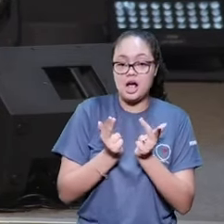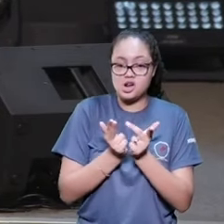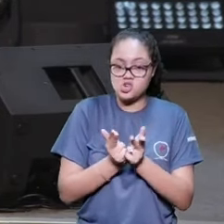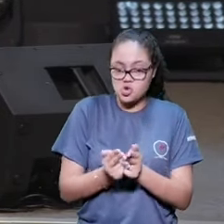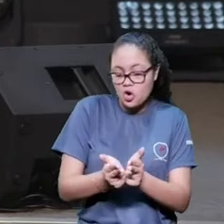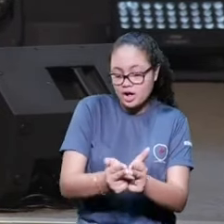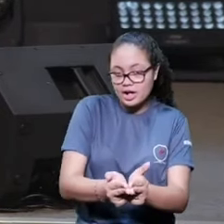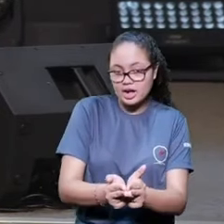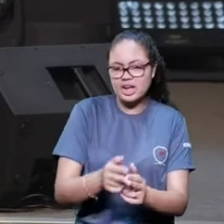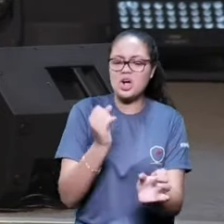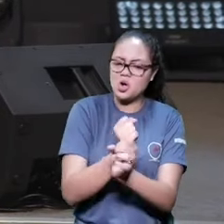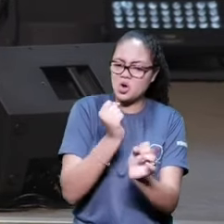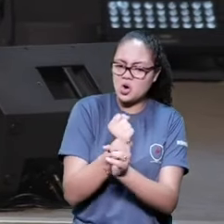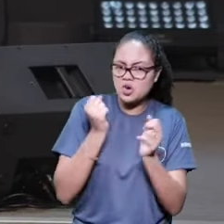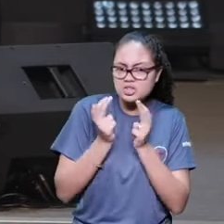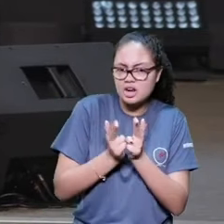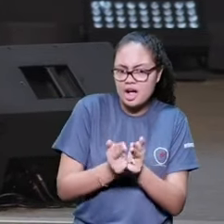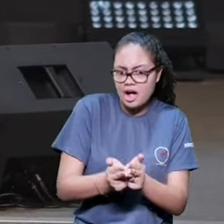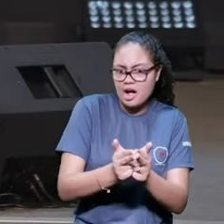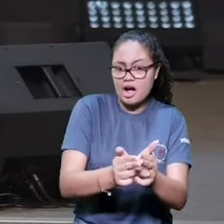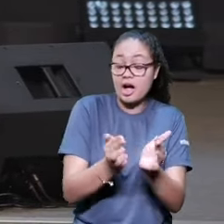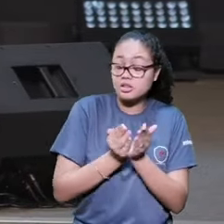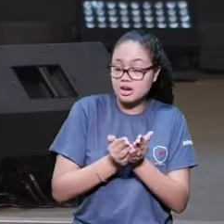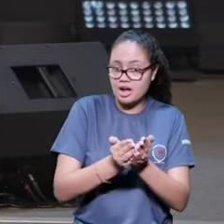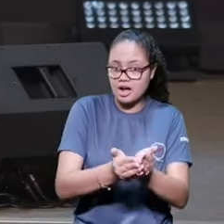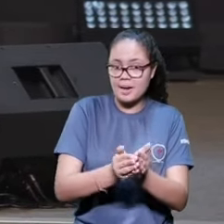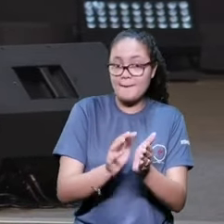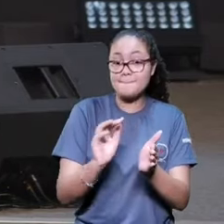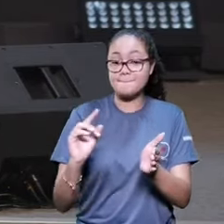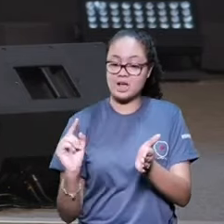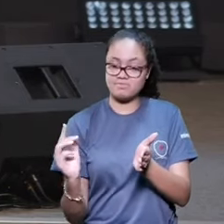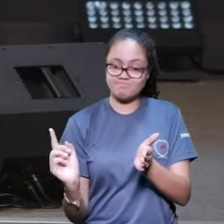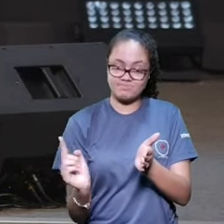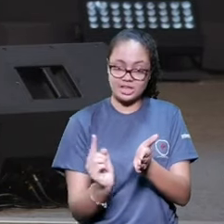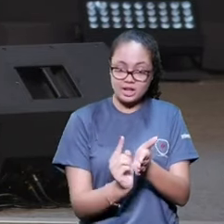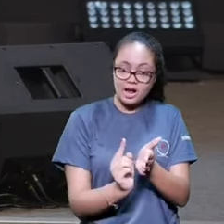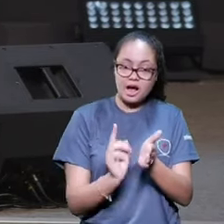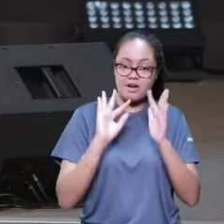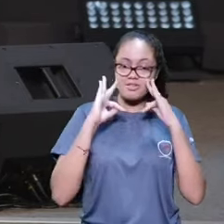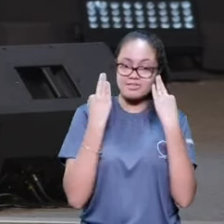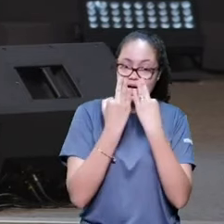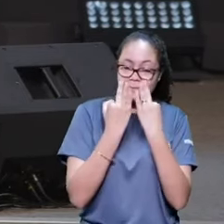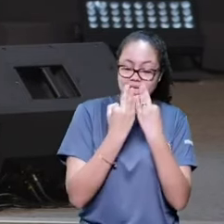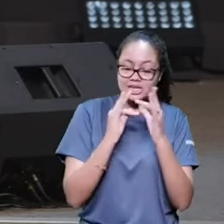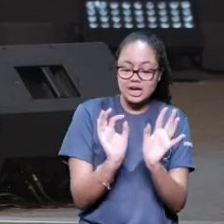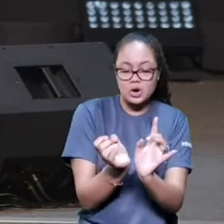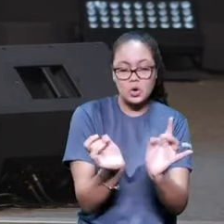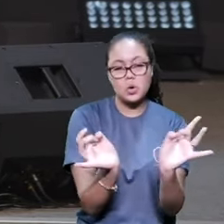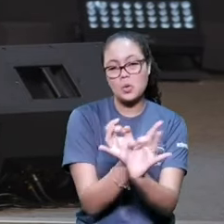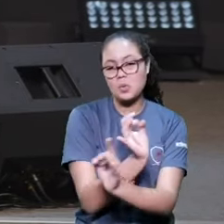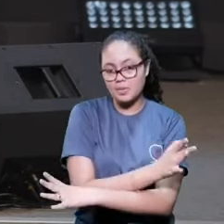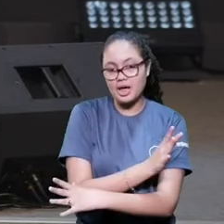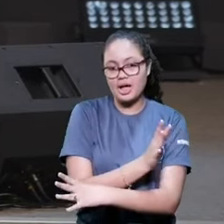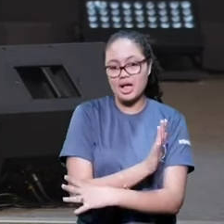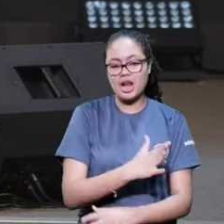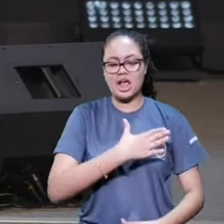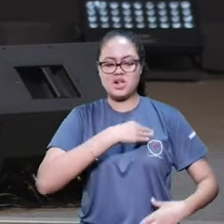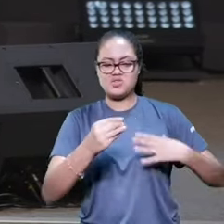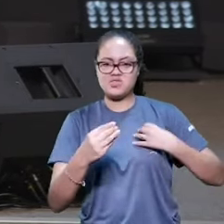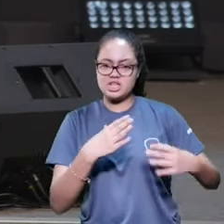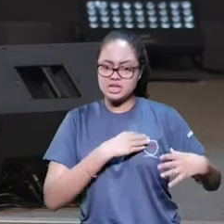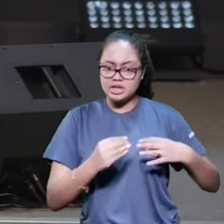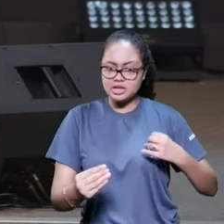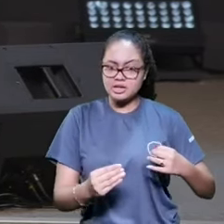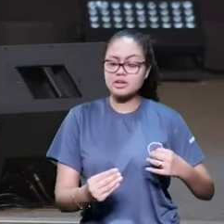ó, constrói a arca aí, meu filho, o projeto é grande, mas vai entrar você, vai entrar tua esposa, vai entrar os teus filhos, e